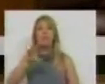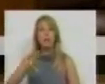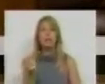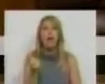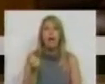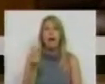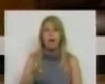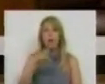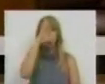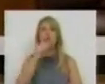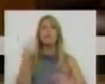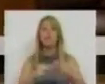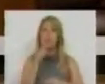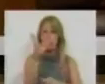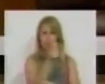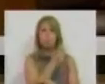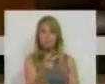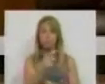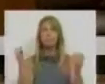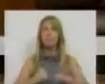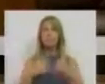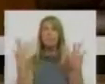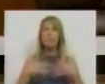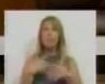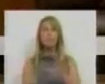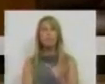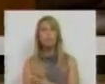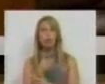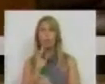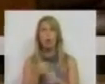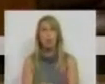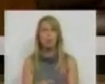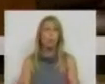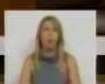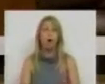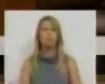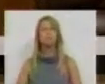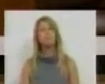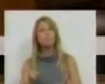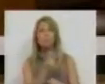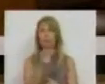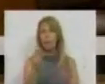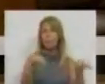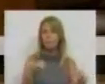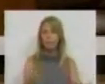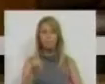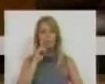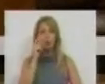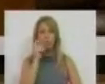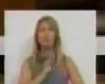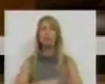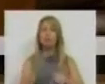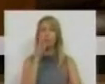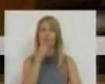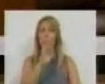e cito, o Tratado Orçamental foi criado para não ser cumprido. Fim de citação. Senhores e senhoras deputadas do PSD e do